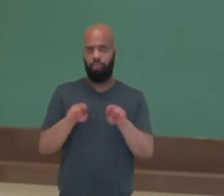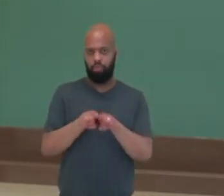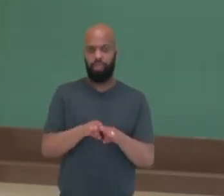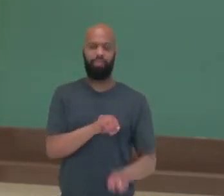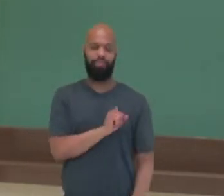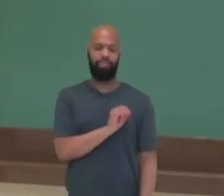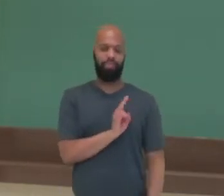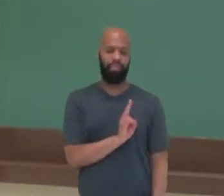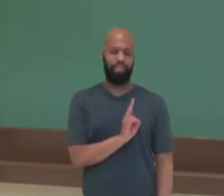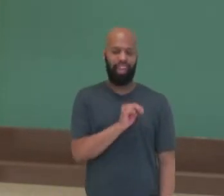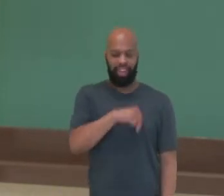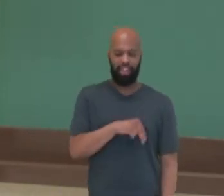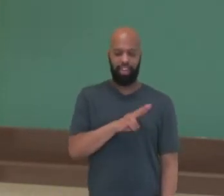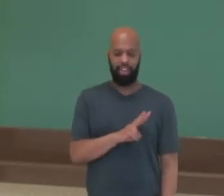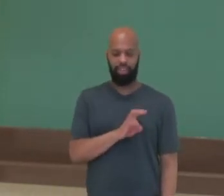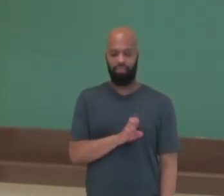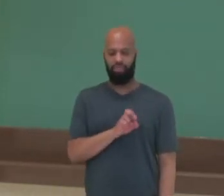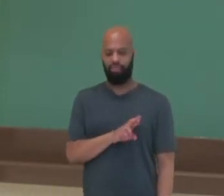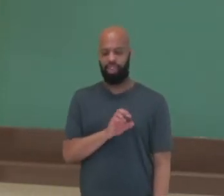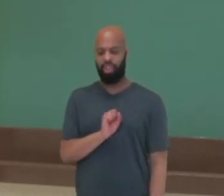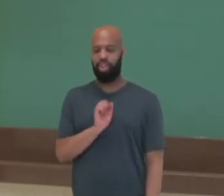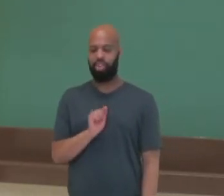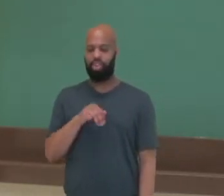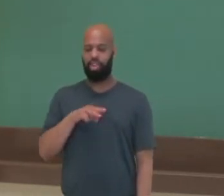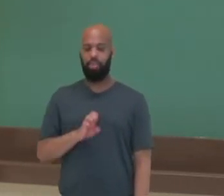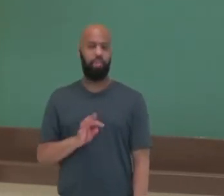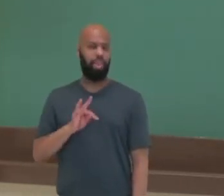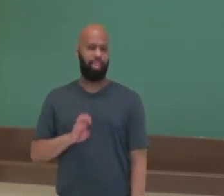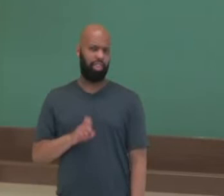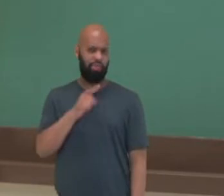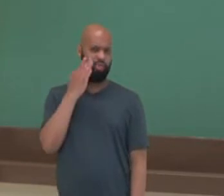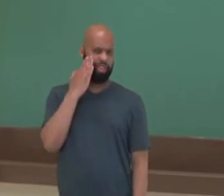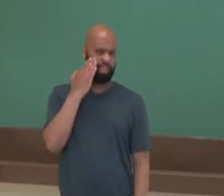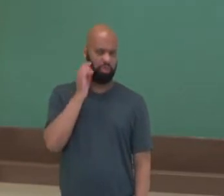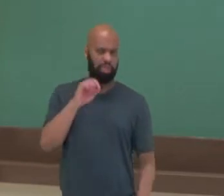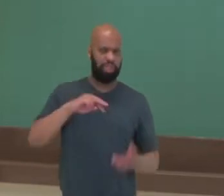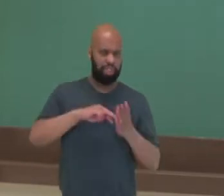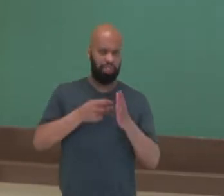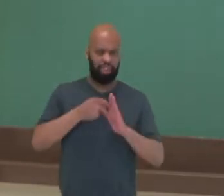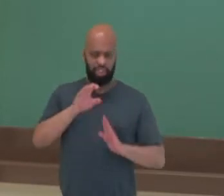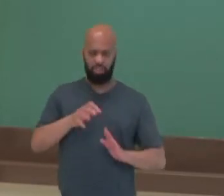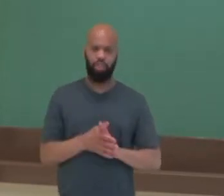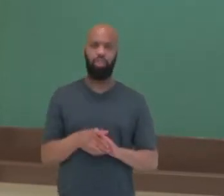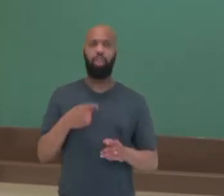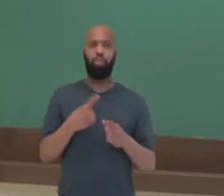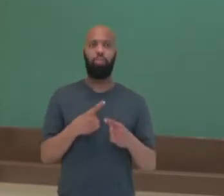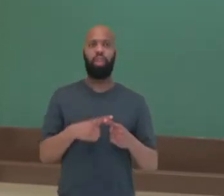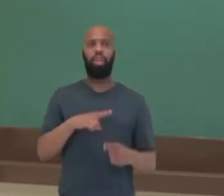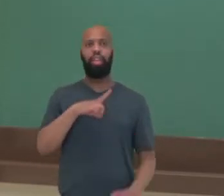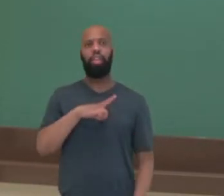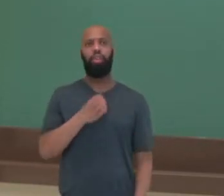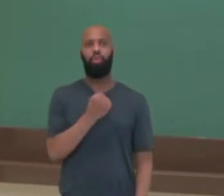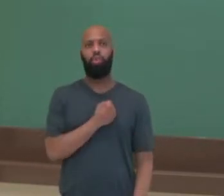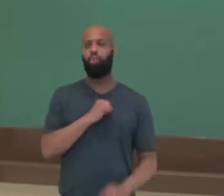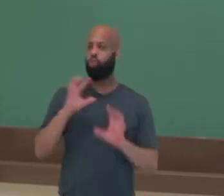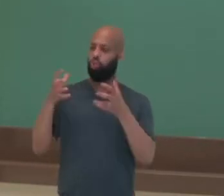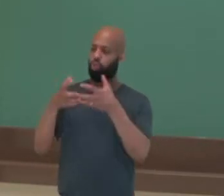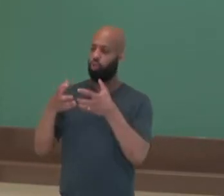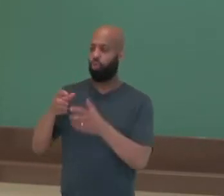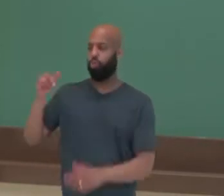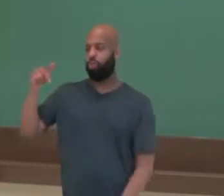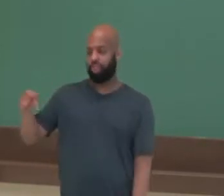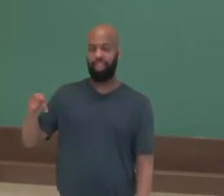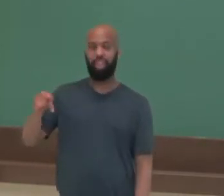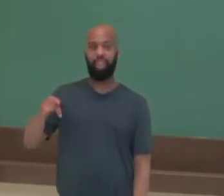inversamente proporcionais? Então, vamos relembrar? Veja, os números racionais